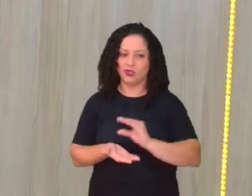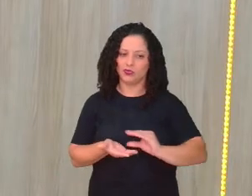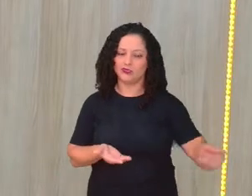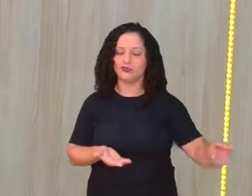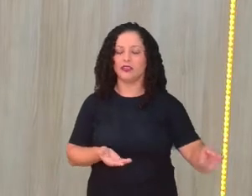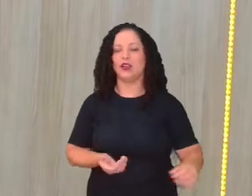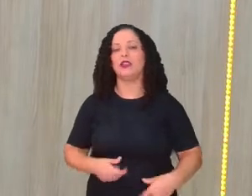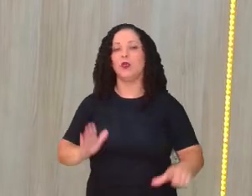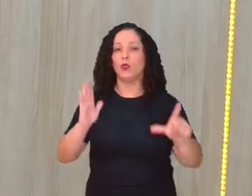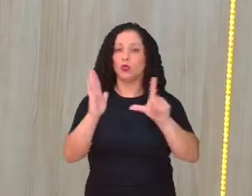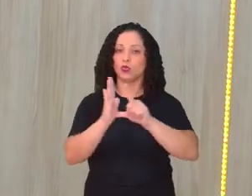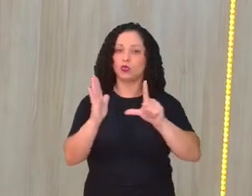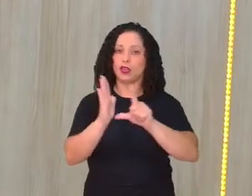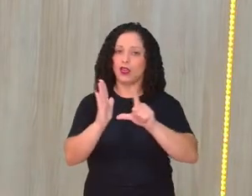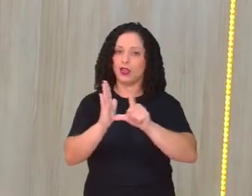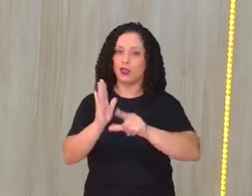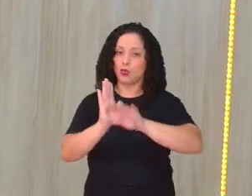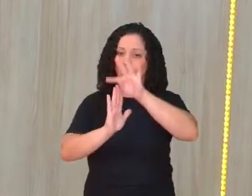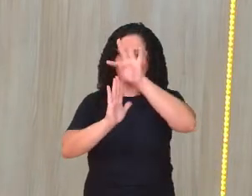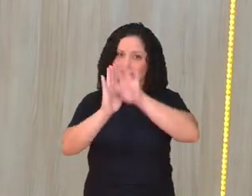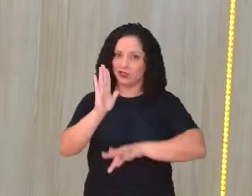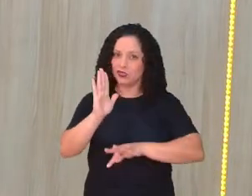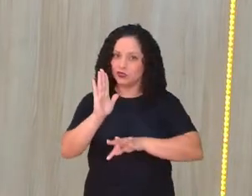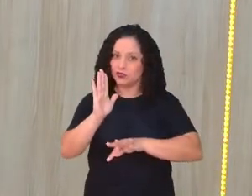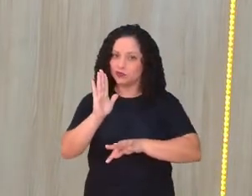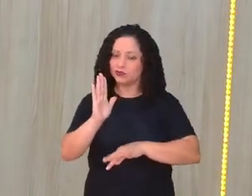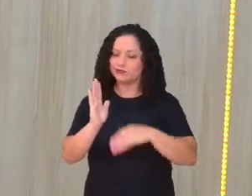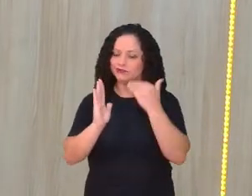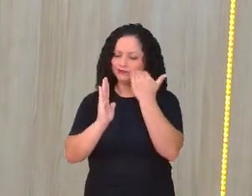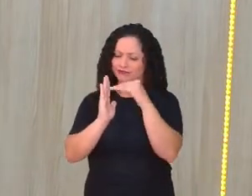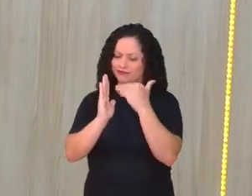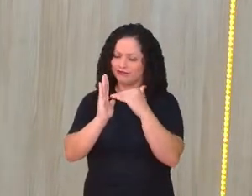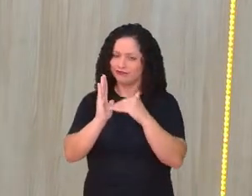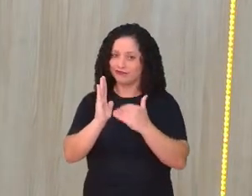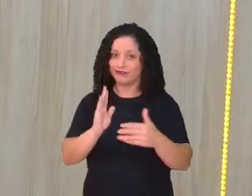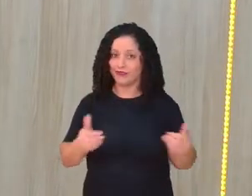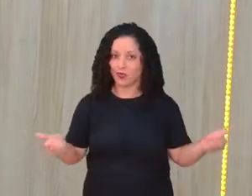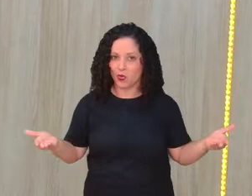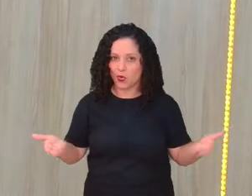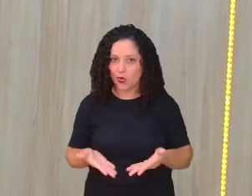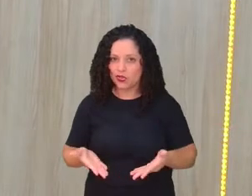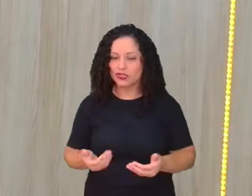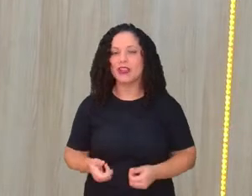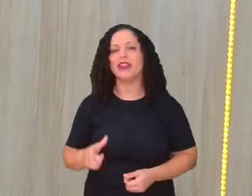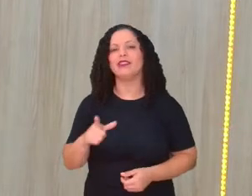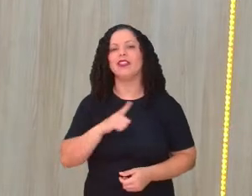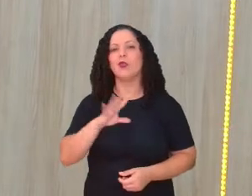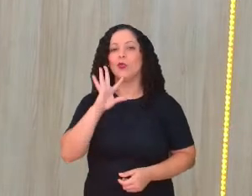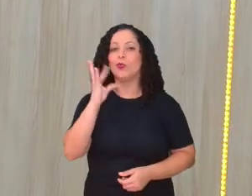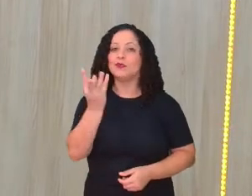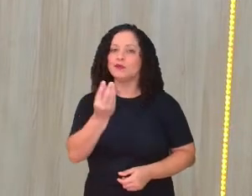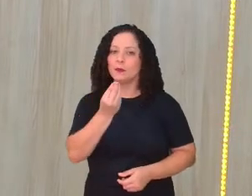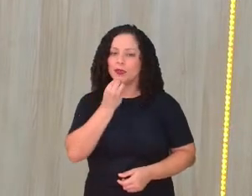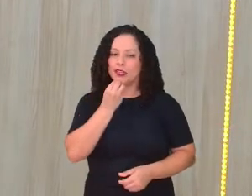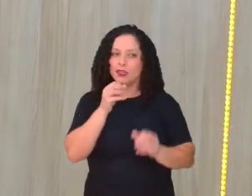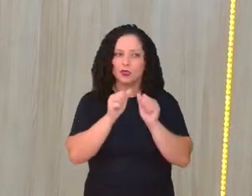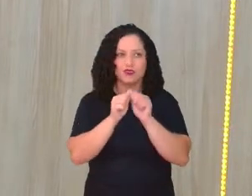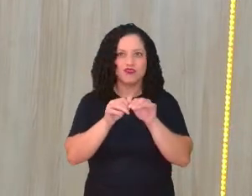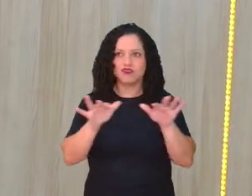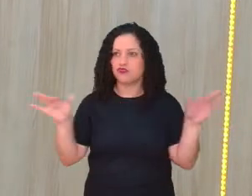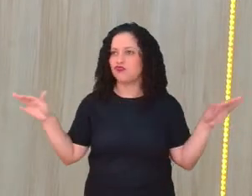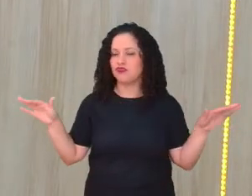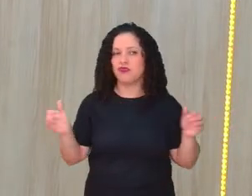vejam que o texto de Lutero, né, hoje, com o acesso que a gente tem à informação, né, com o conhecimento que a gente